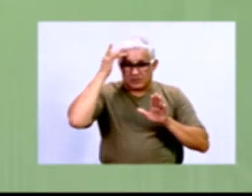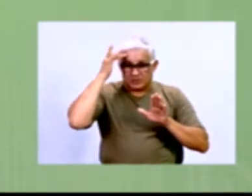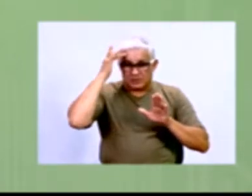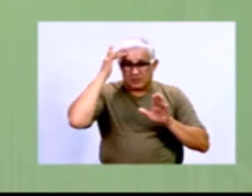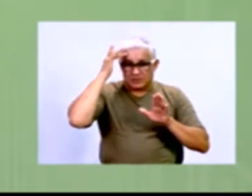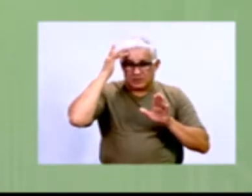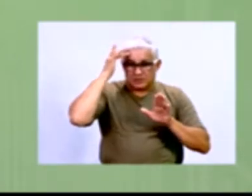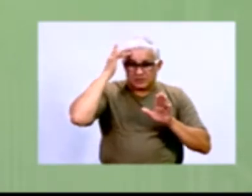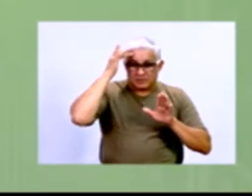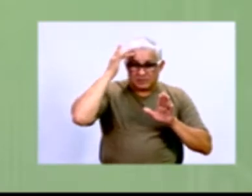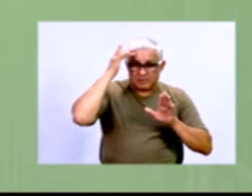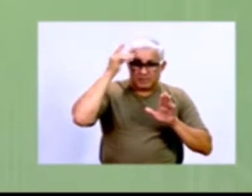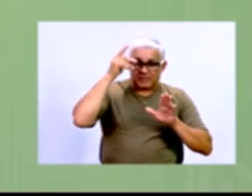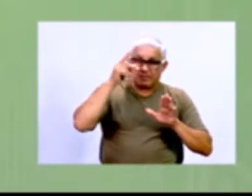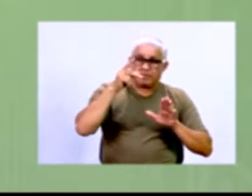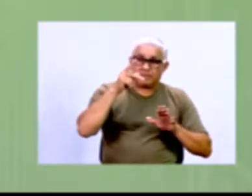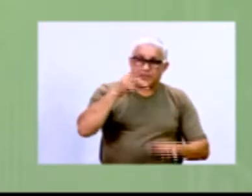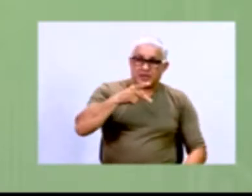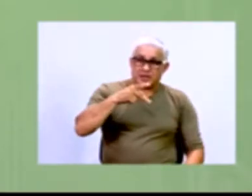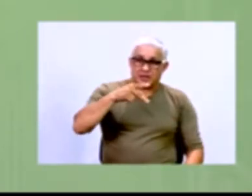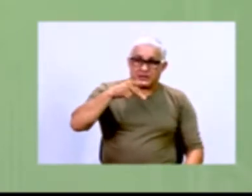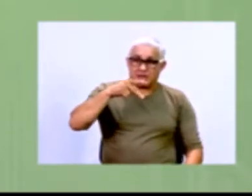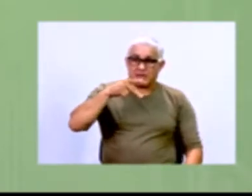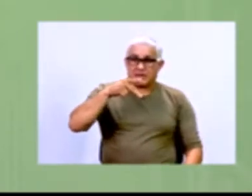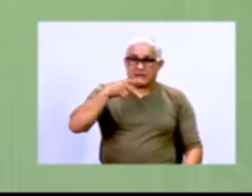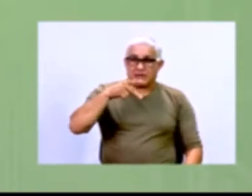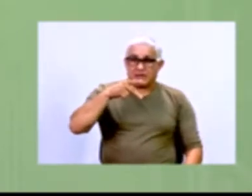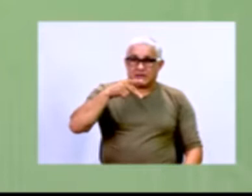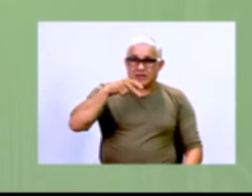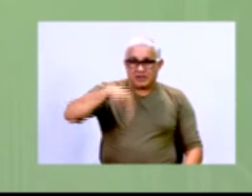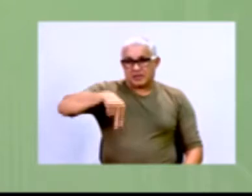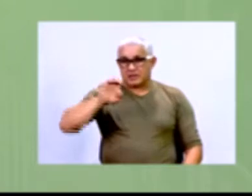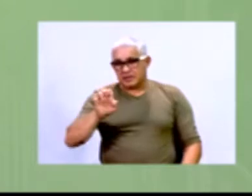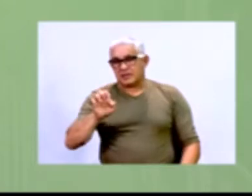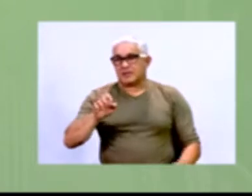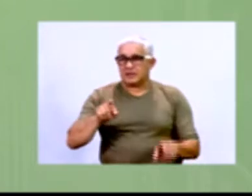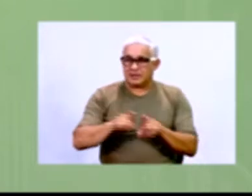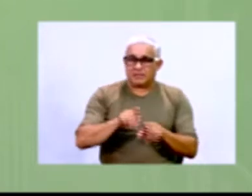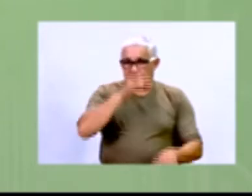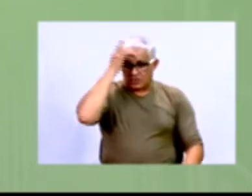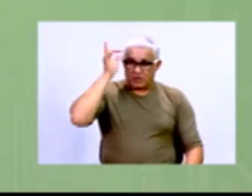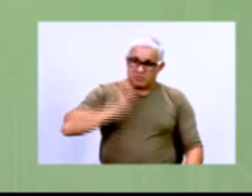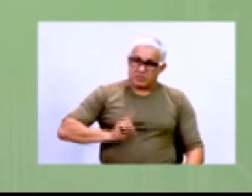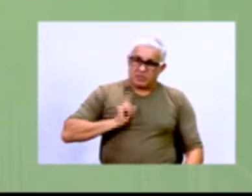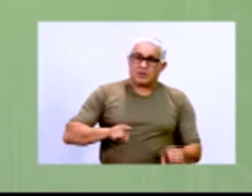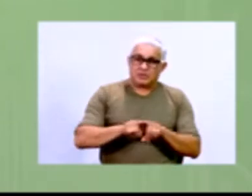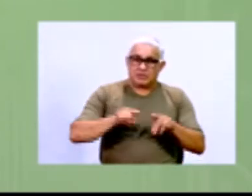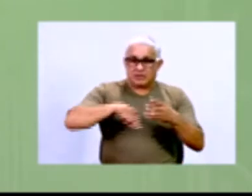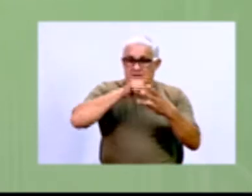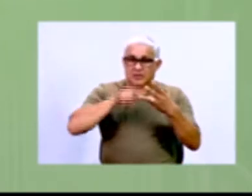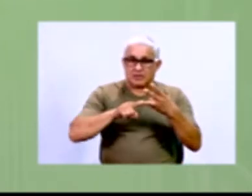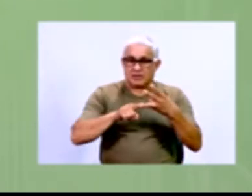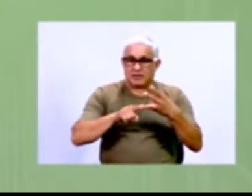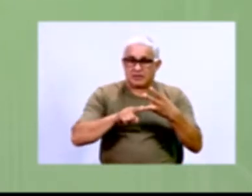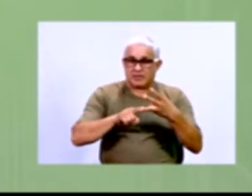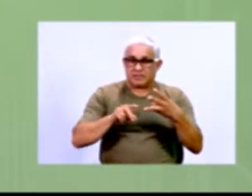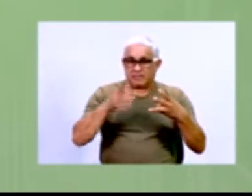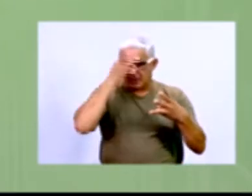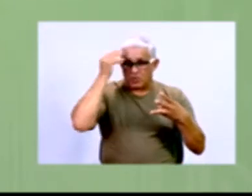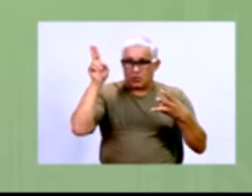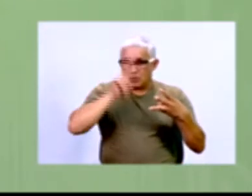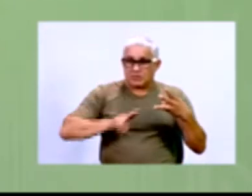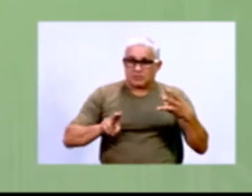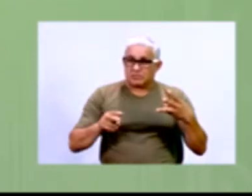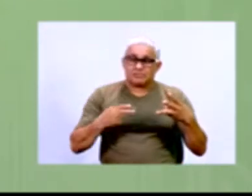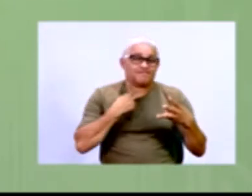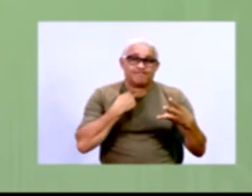necessidades especiais. E terceiro, em aplicações onde o usuário não pode olhar para o dispositivo,